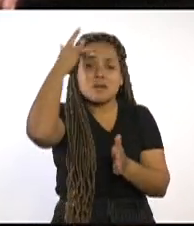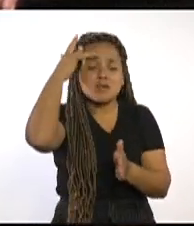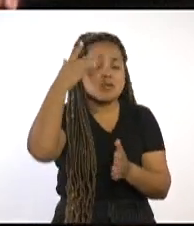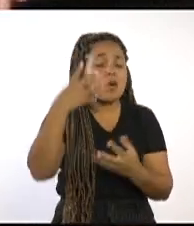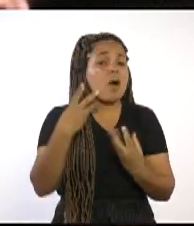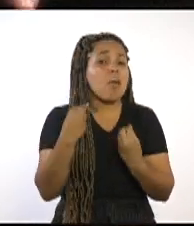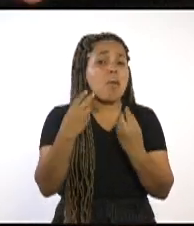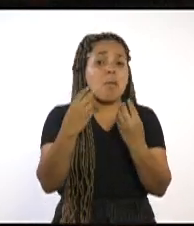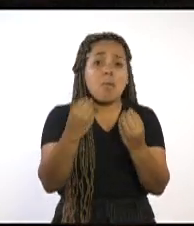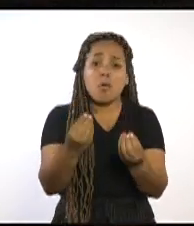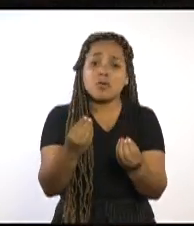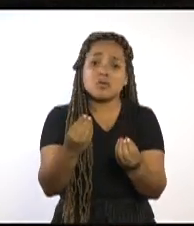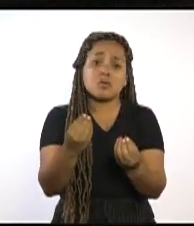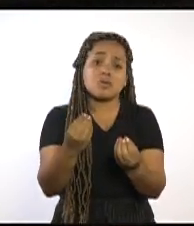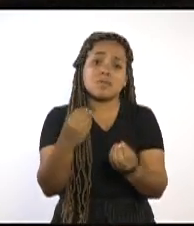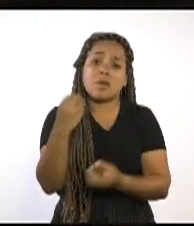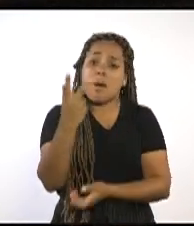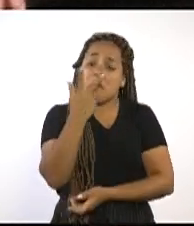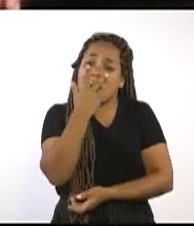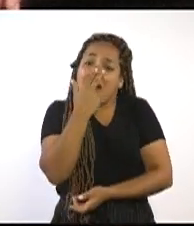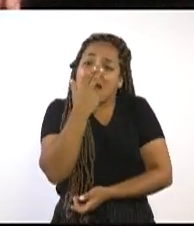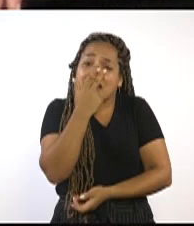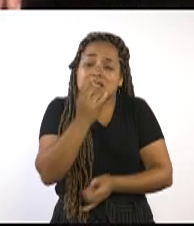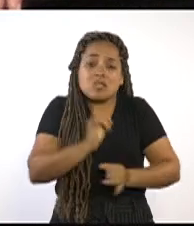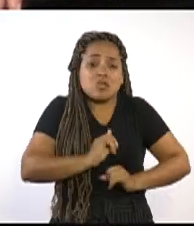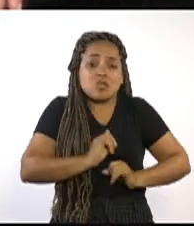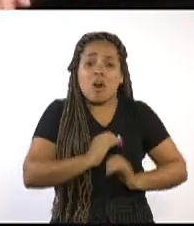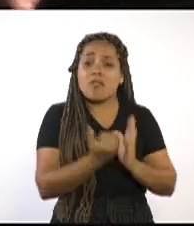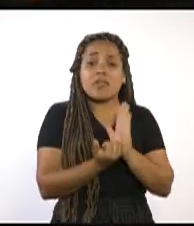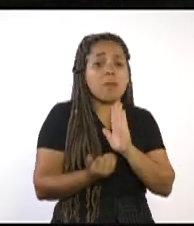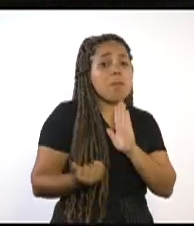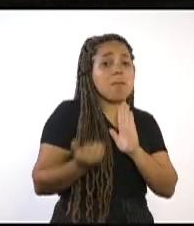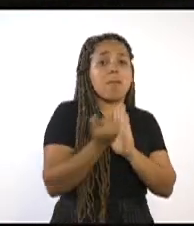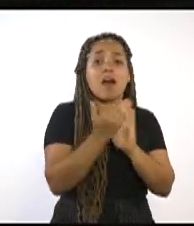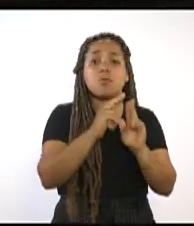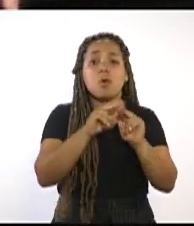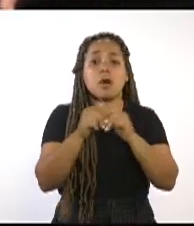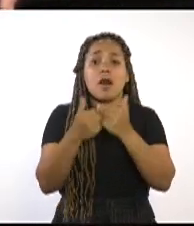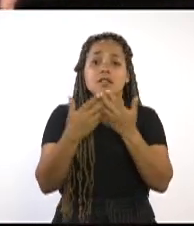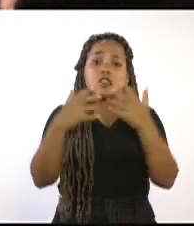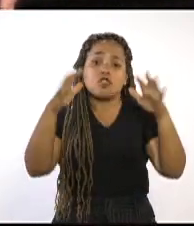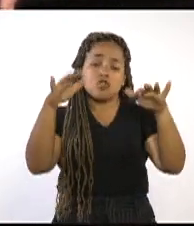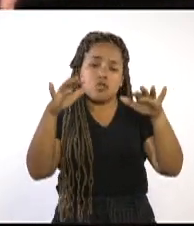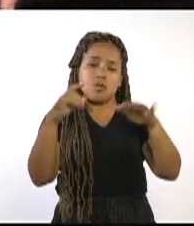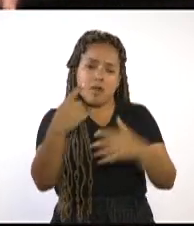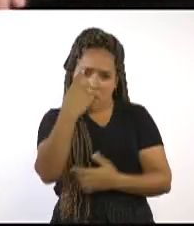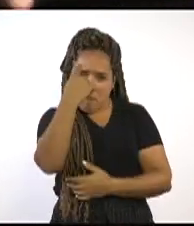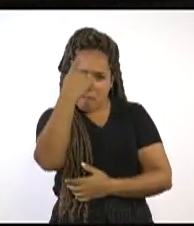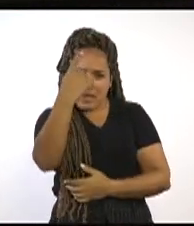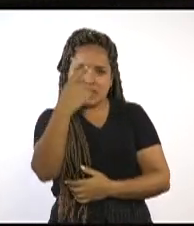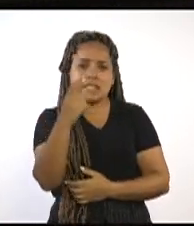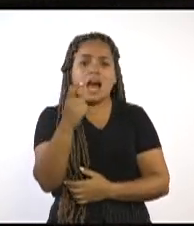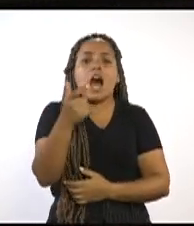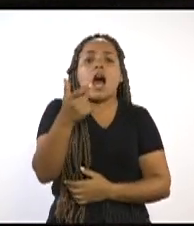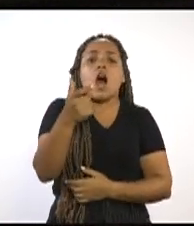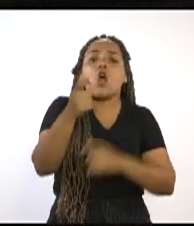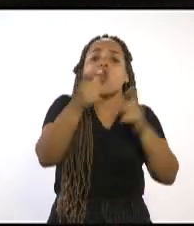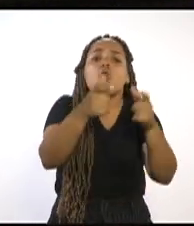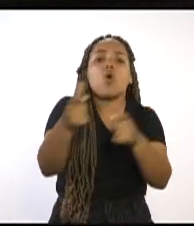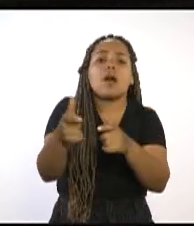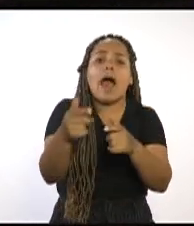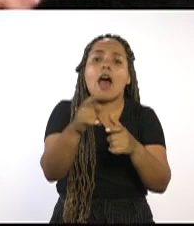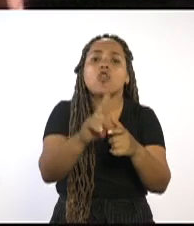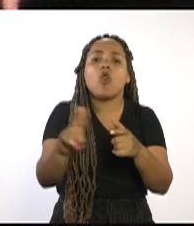chuvas, vamos encontrar Jardim Maravilha. Qual foi a grande chuva